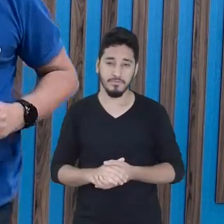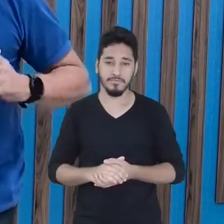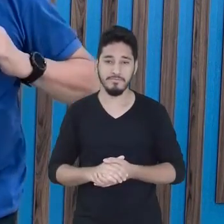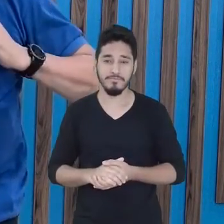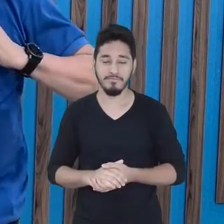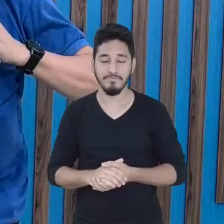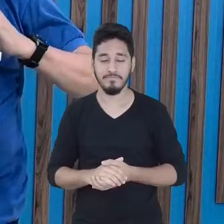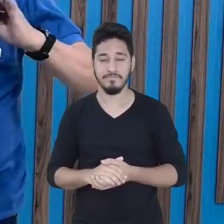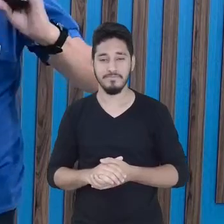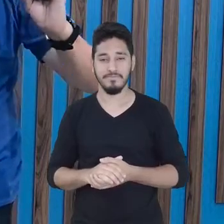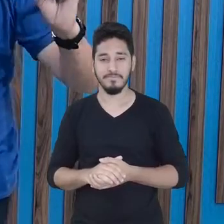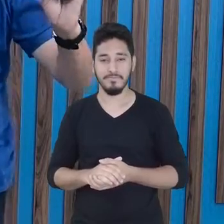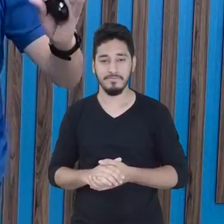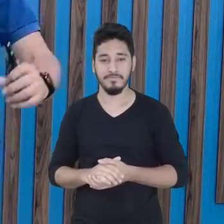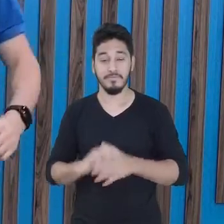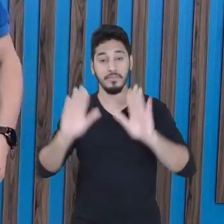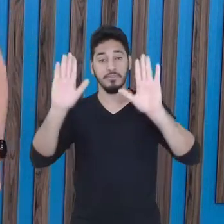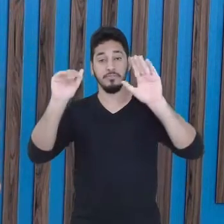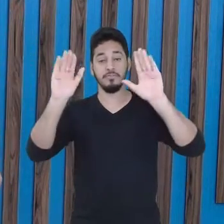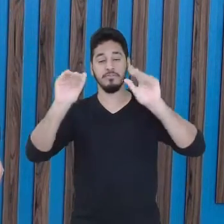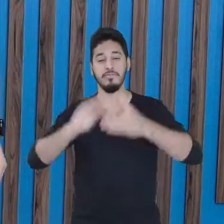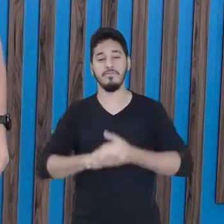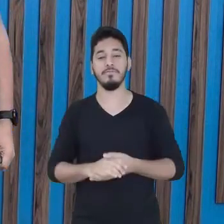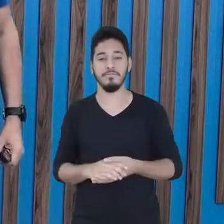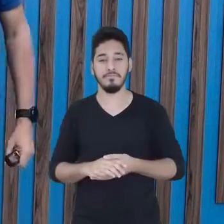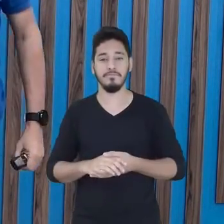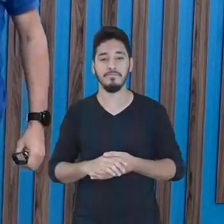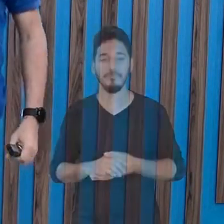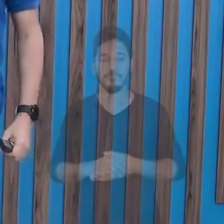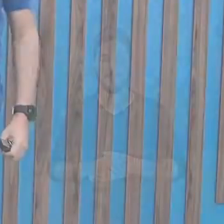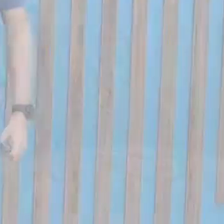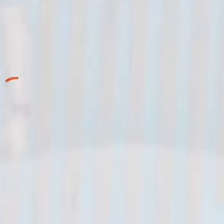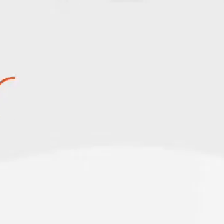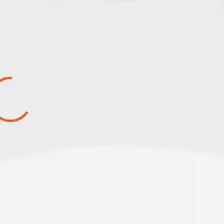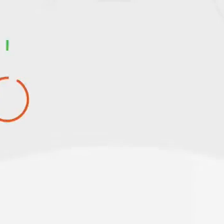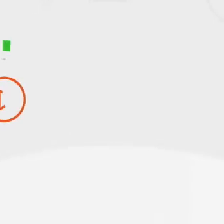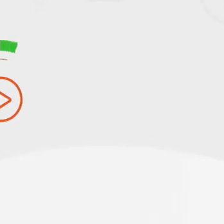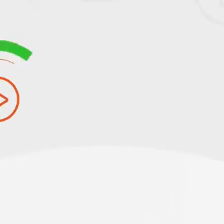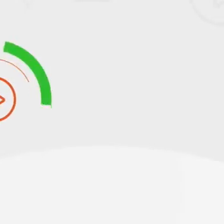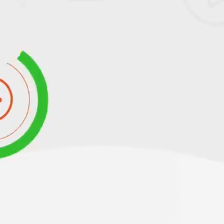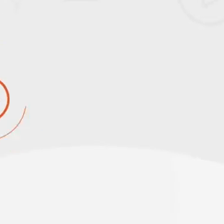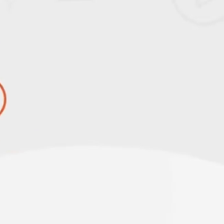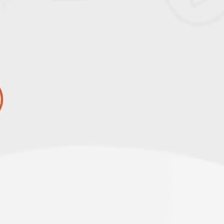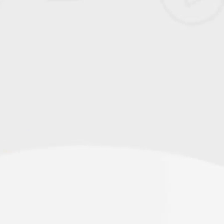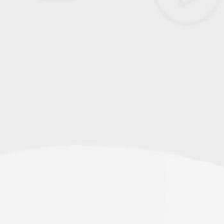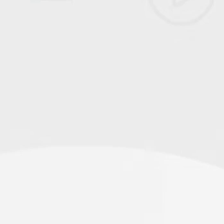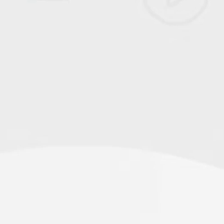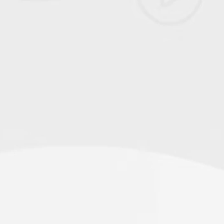você chorar, eu choro também. Tchau, meu povo!